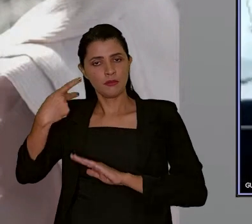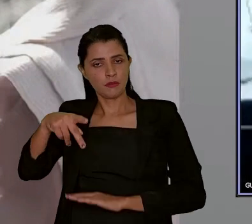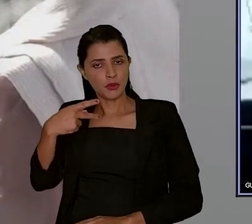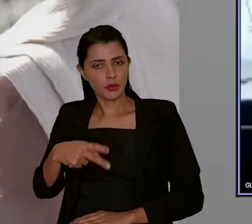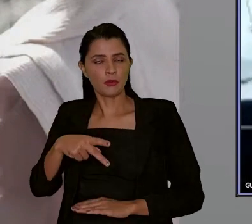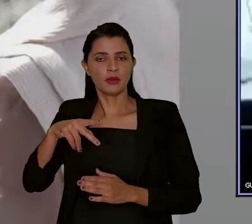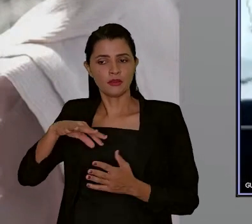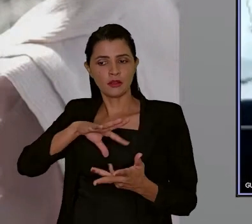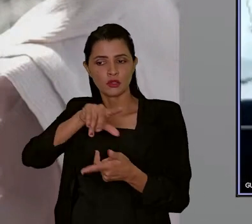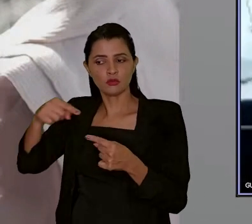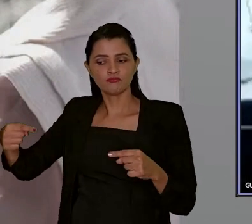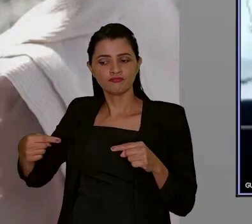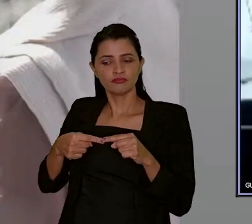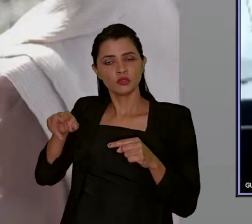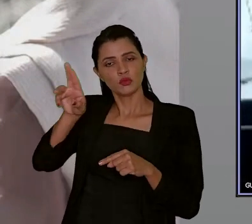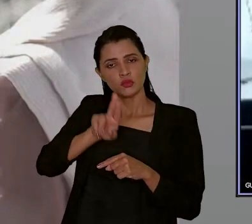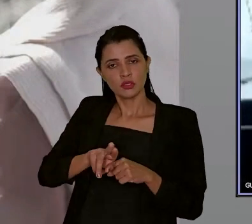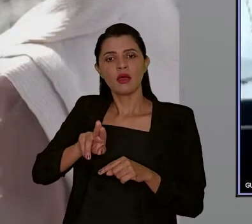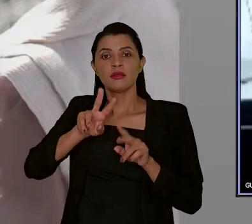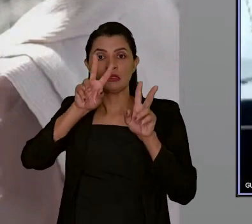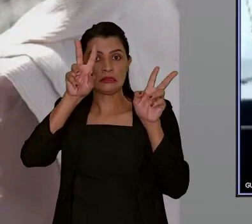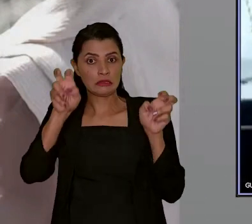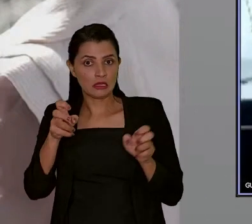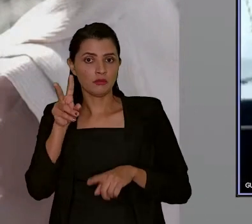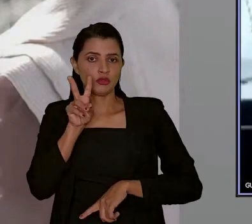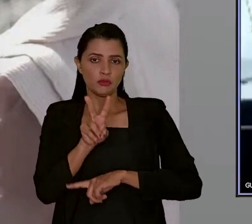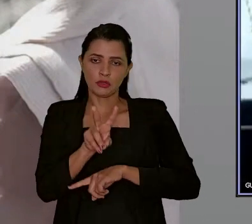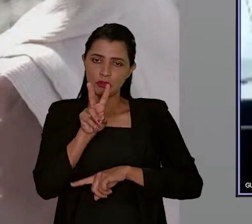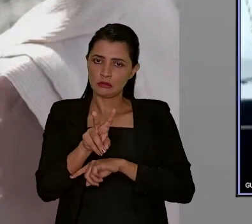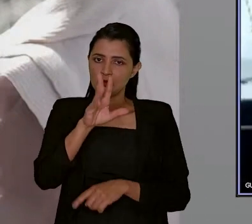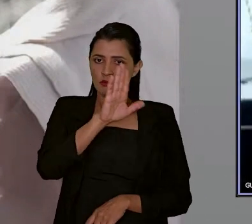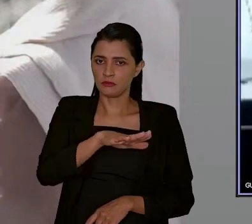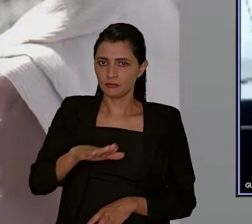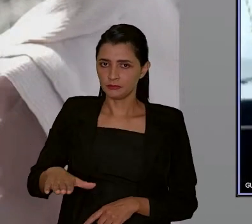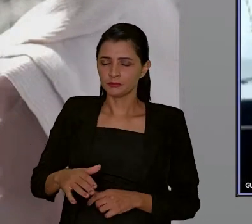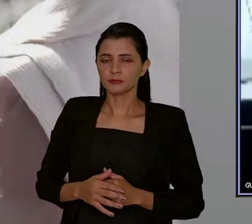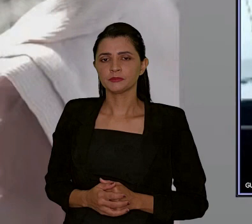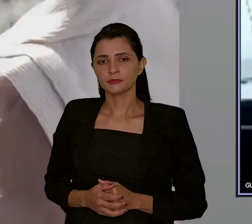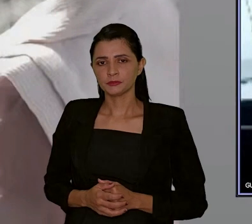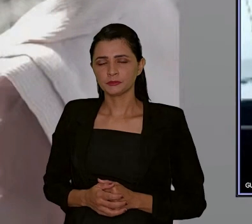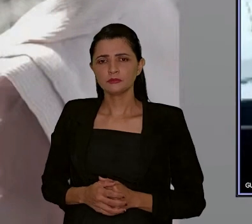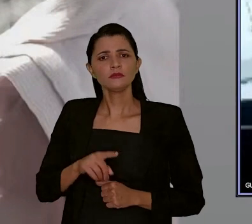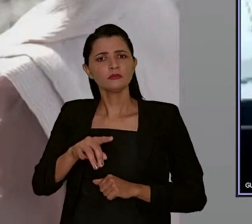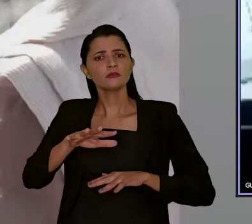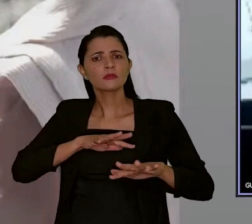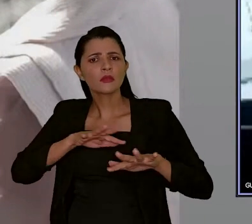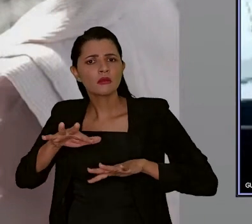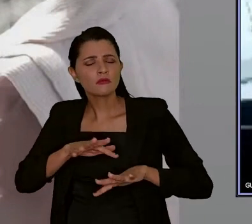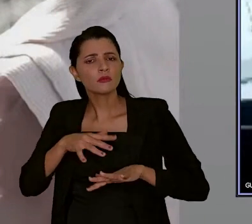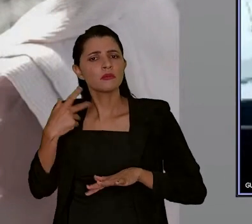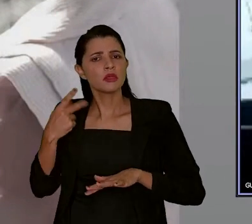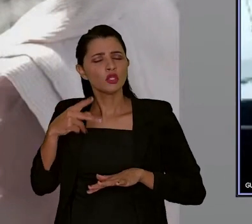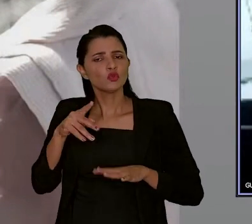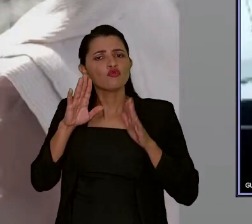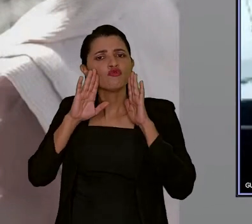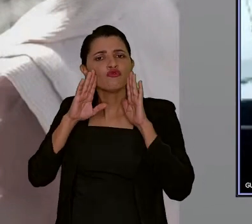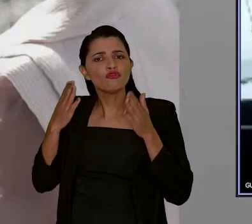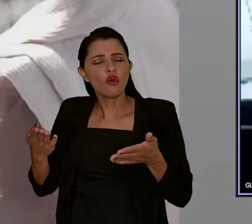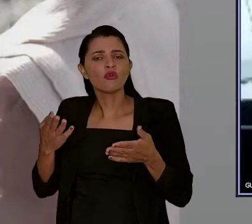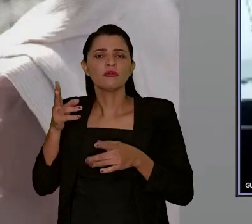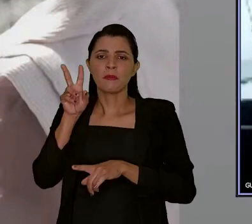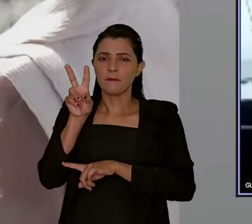que tratam da proteção da criança. Esse movimento voltado à proteção à